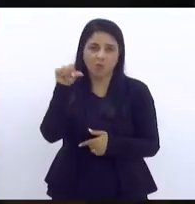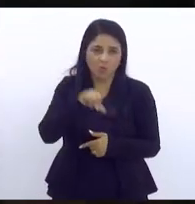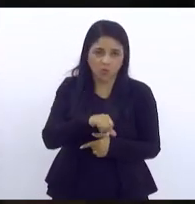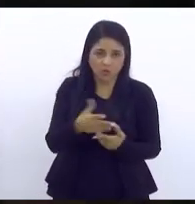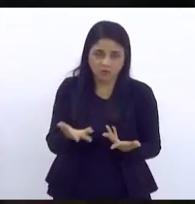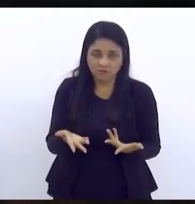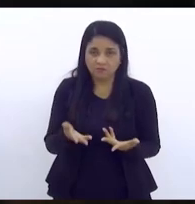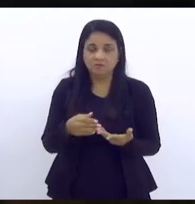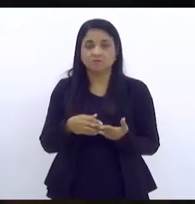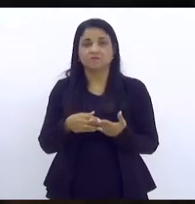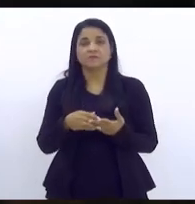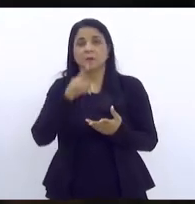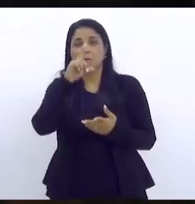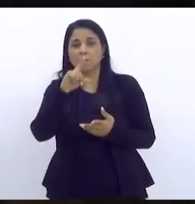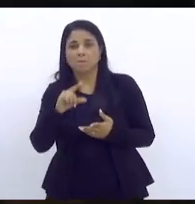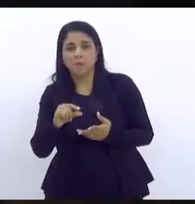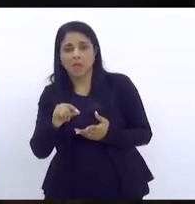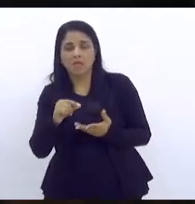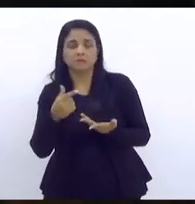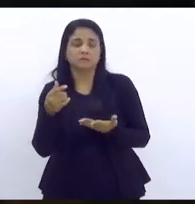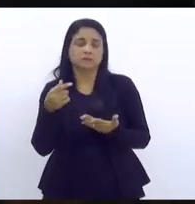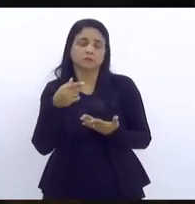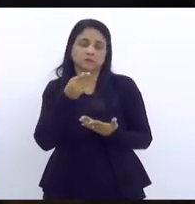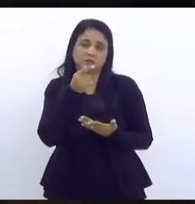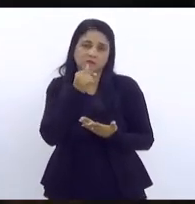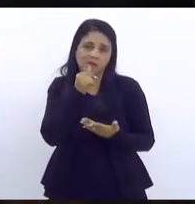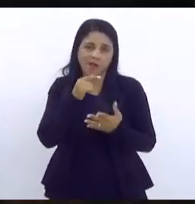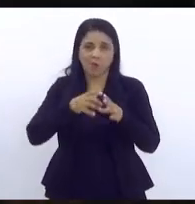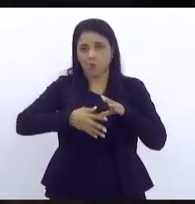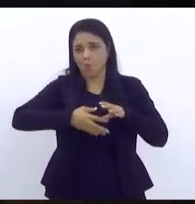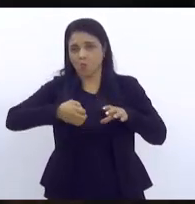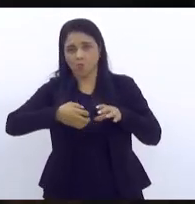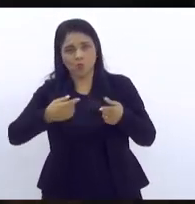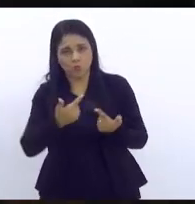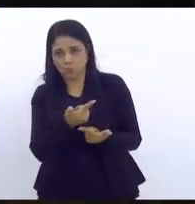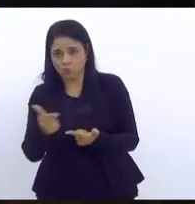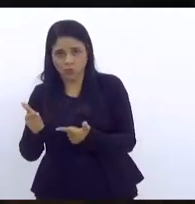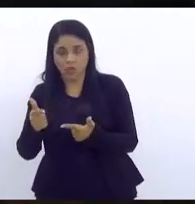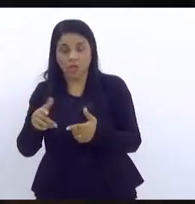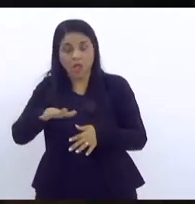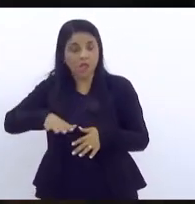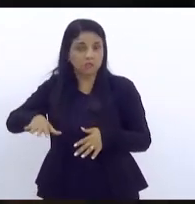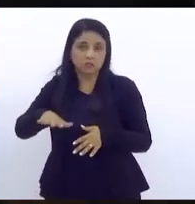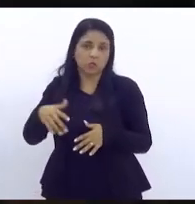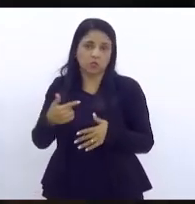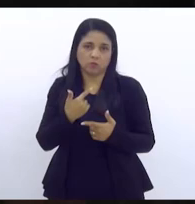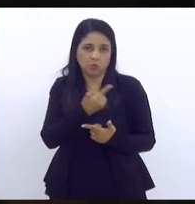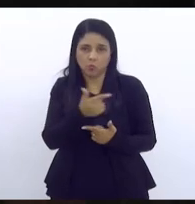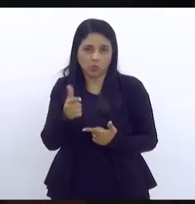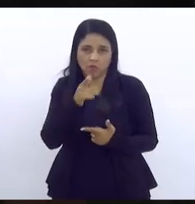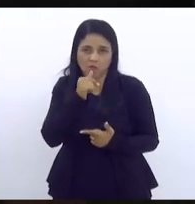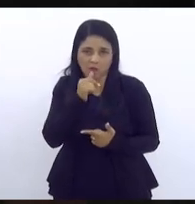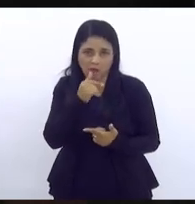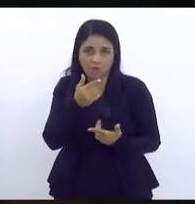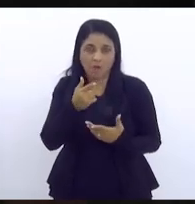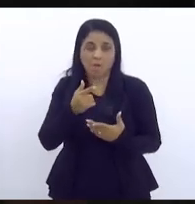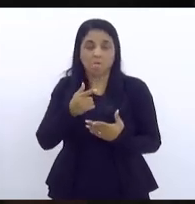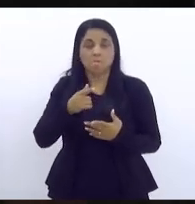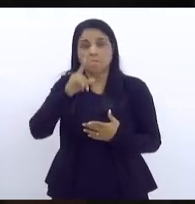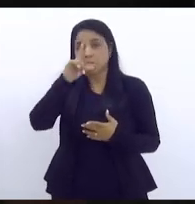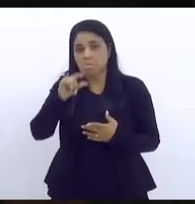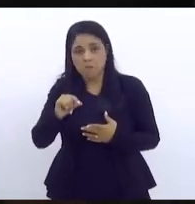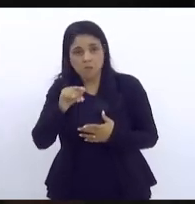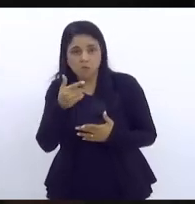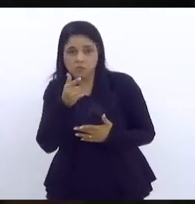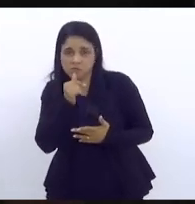eh escassez de abastecimento inclusive regiões que tradicionalmente não tem água passaram a ter menos ainda